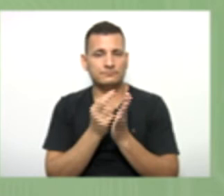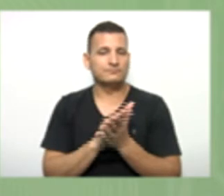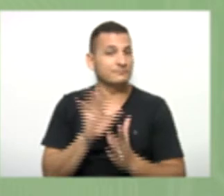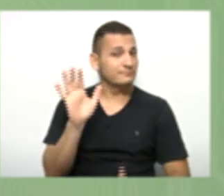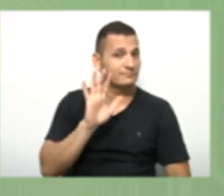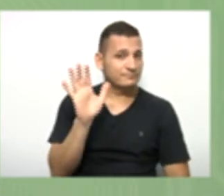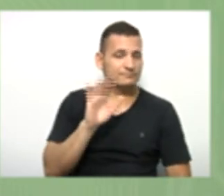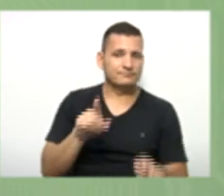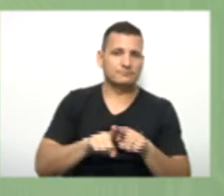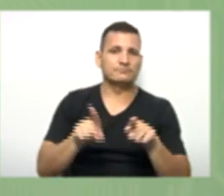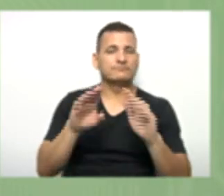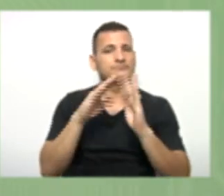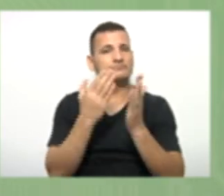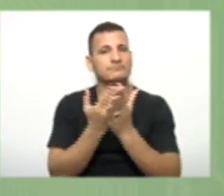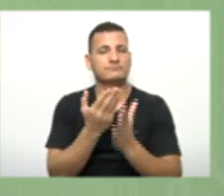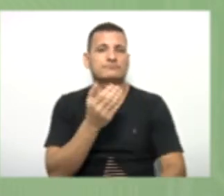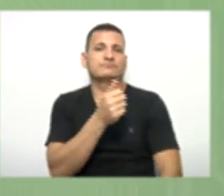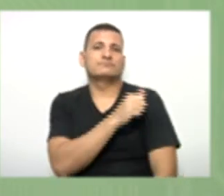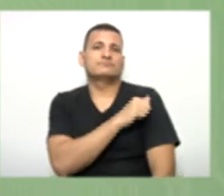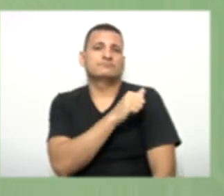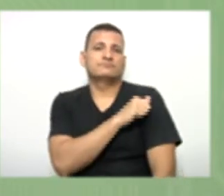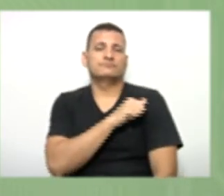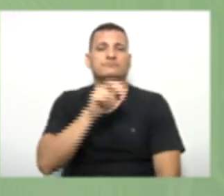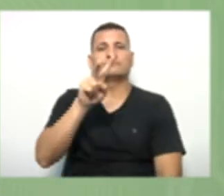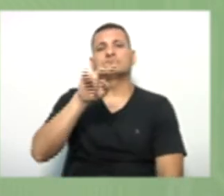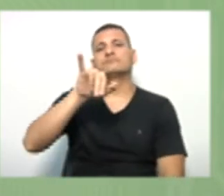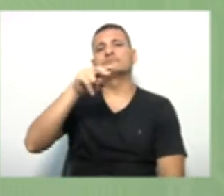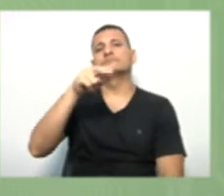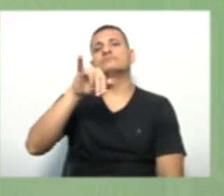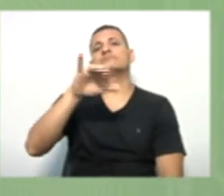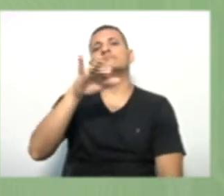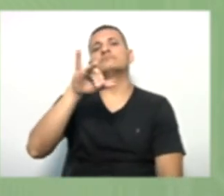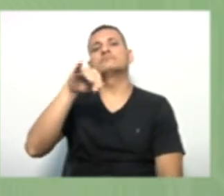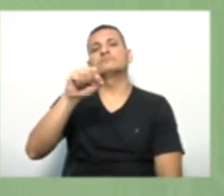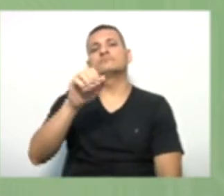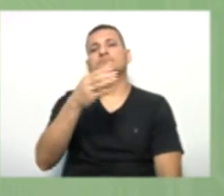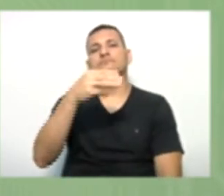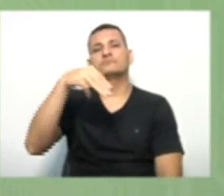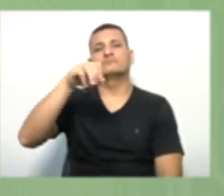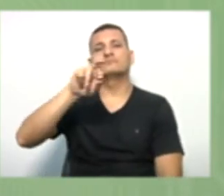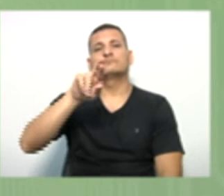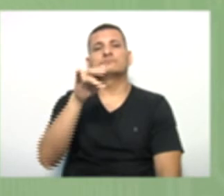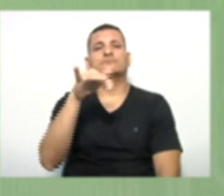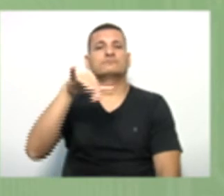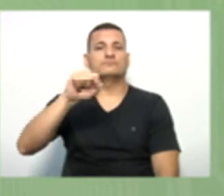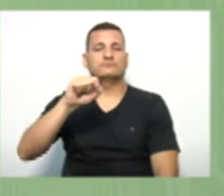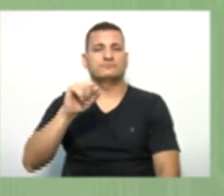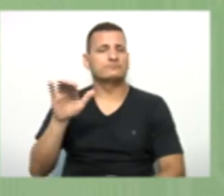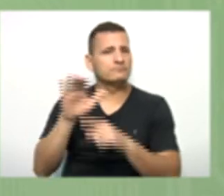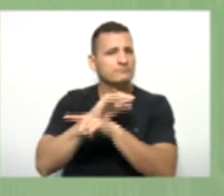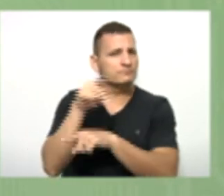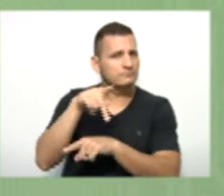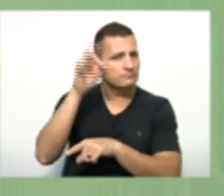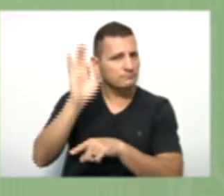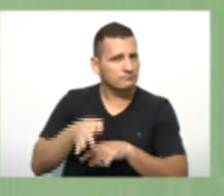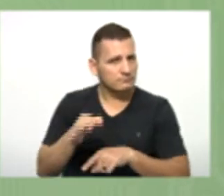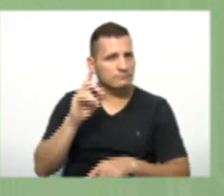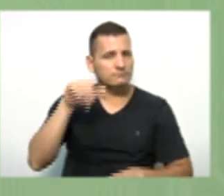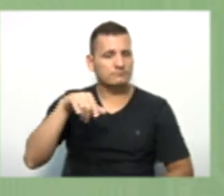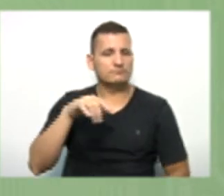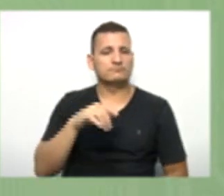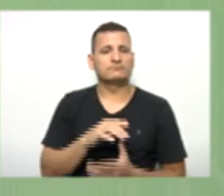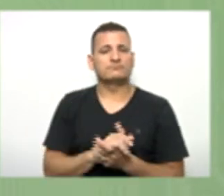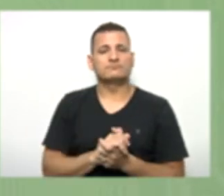para os alunos da escola Vinícius de Moraes, que também estão participando conosco. Eles acertaram, professora? Com Realmente certeza. É ativo?